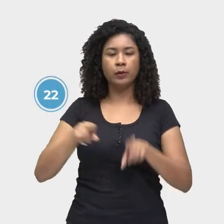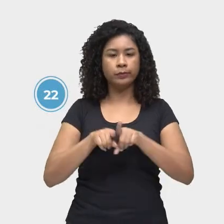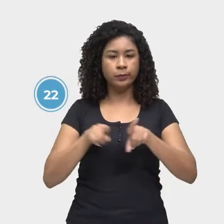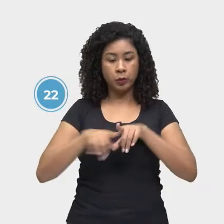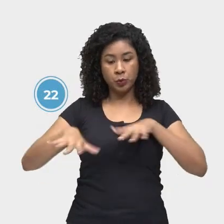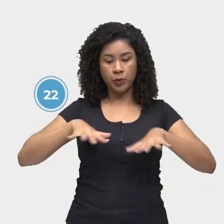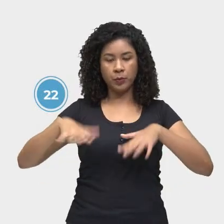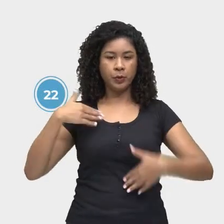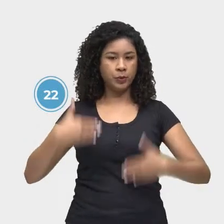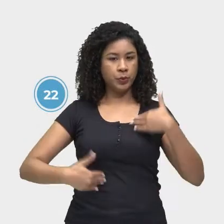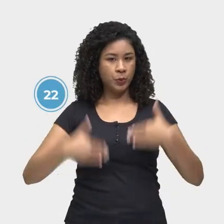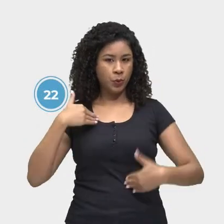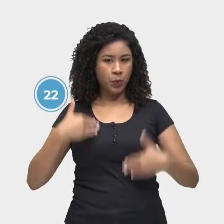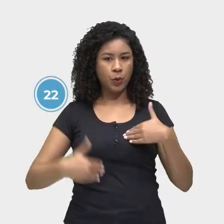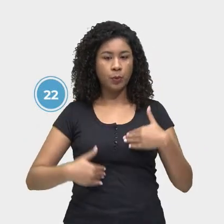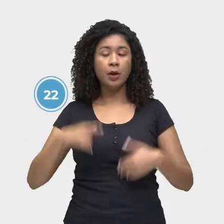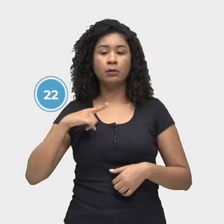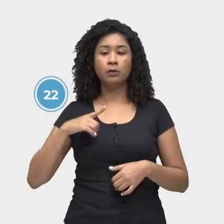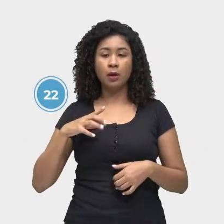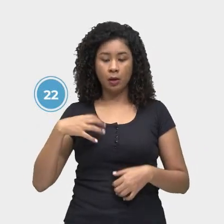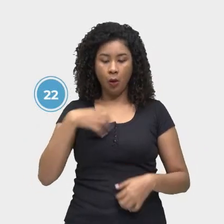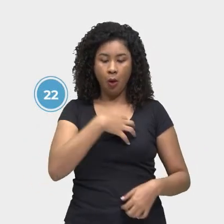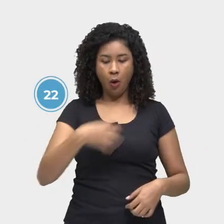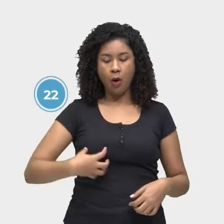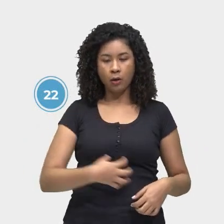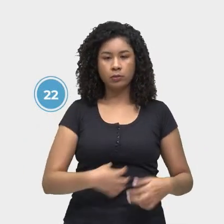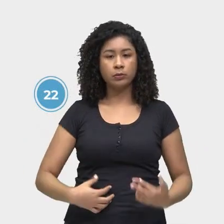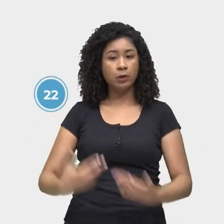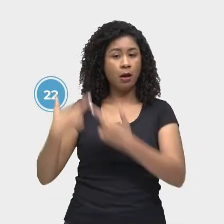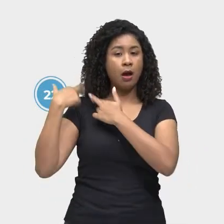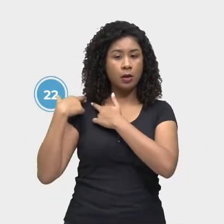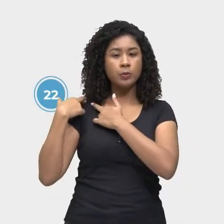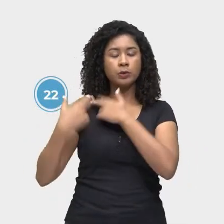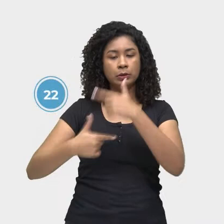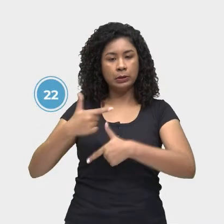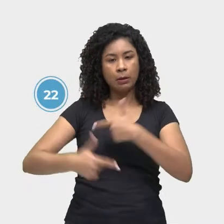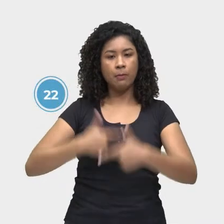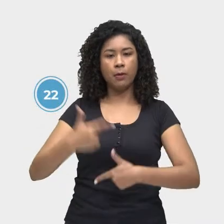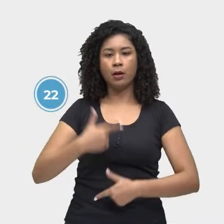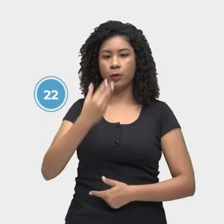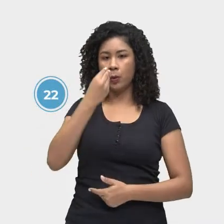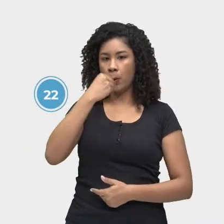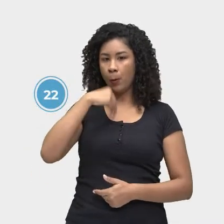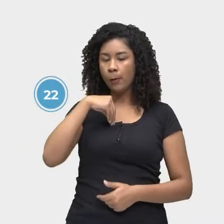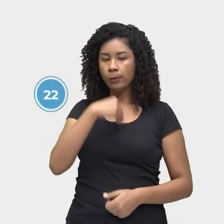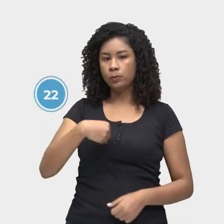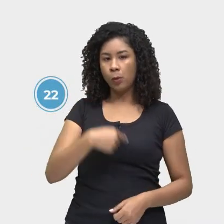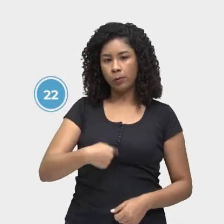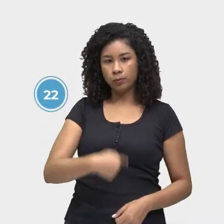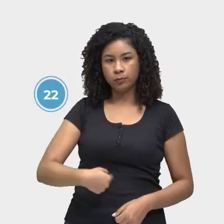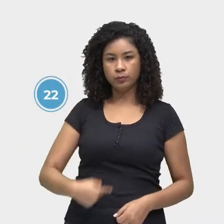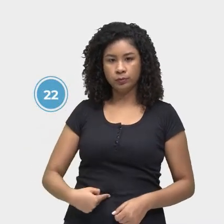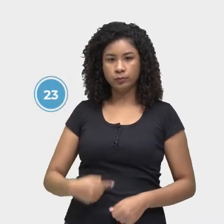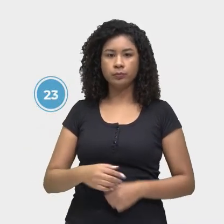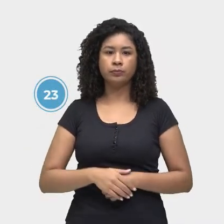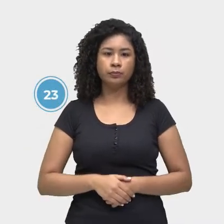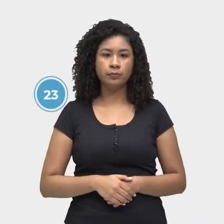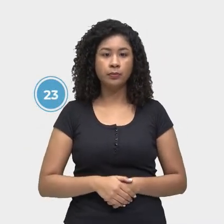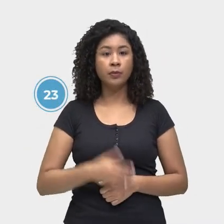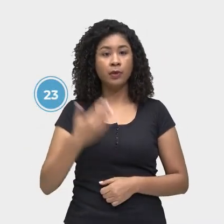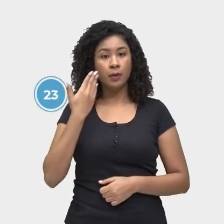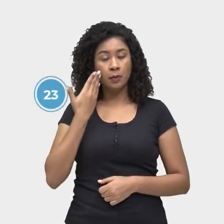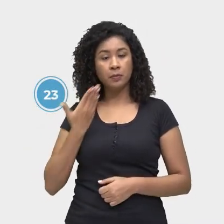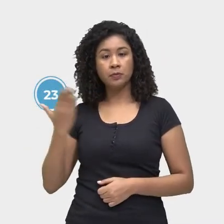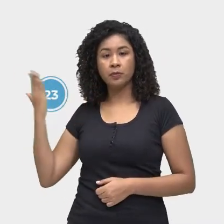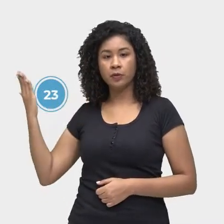por um conjunto de órgãos que tem por função a realização da digestão. Relacione a primeira coluna com a segunda. E aí vocês